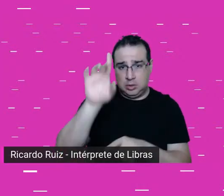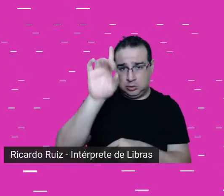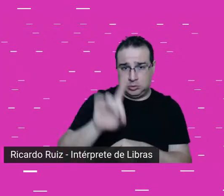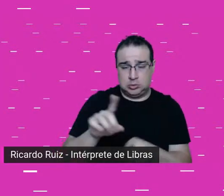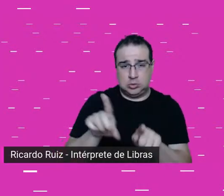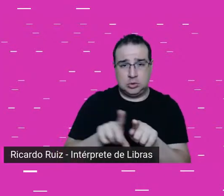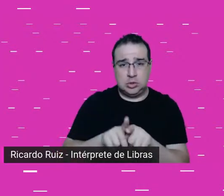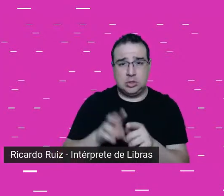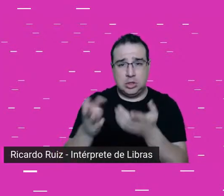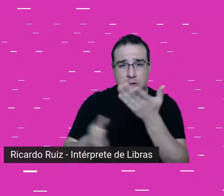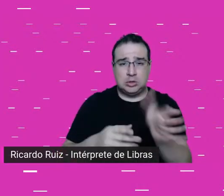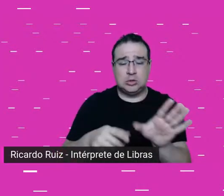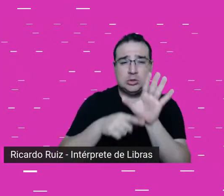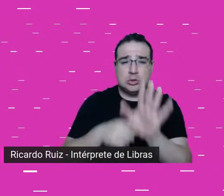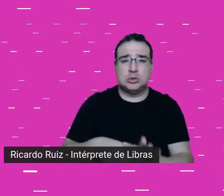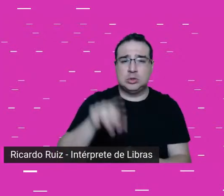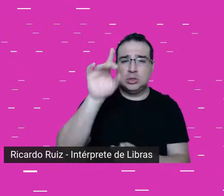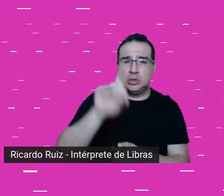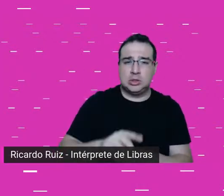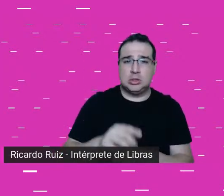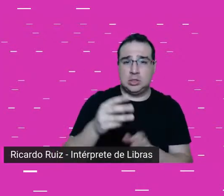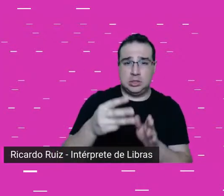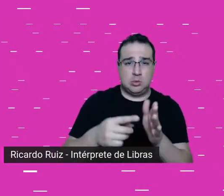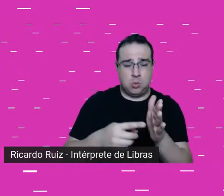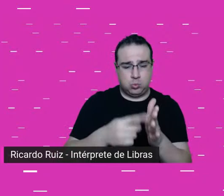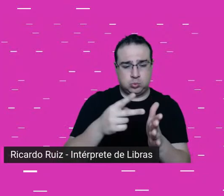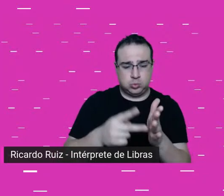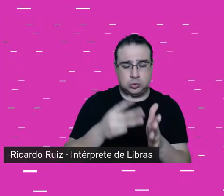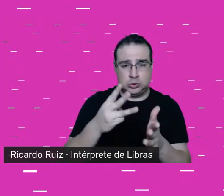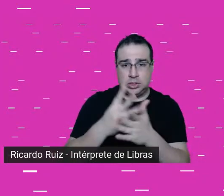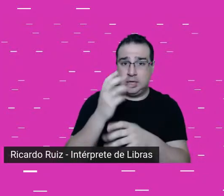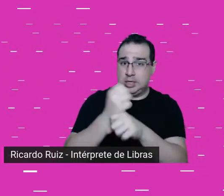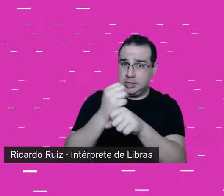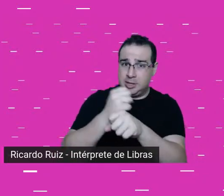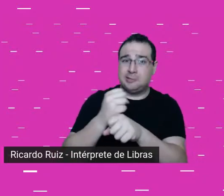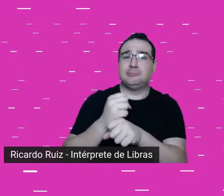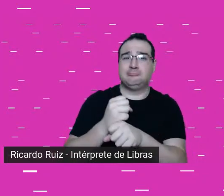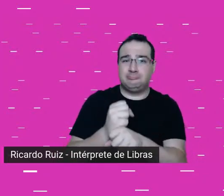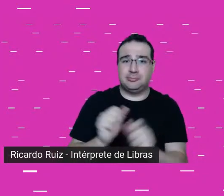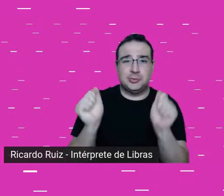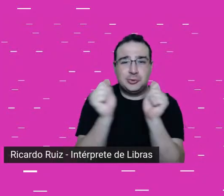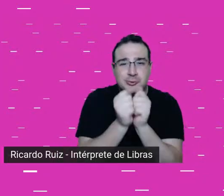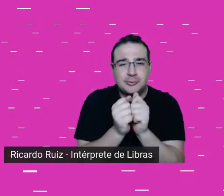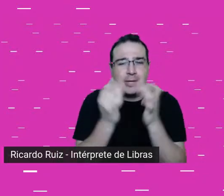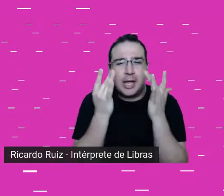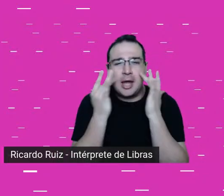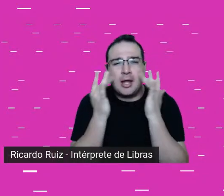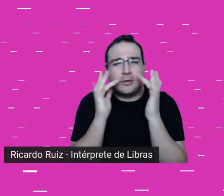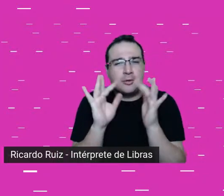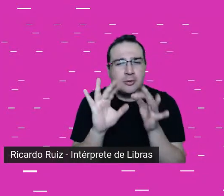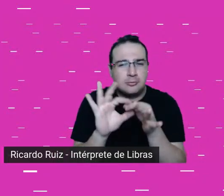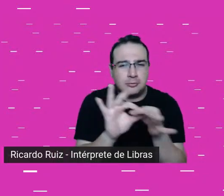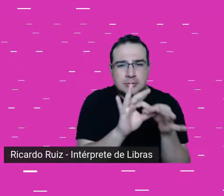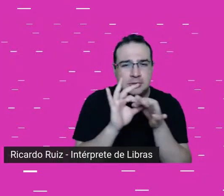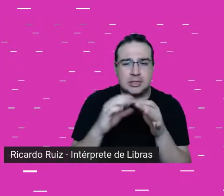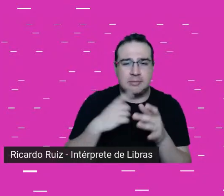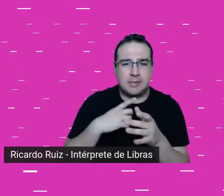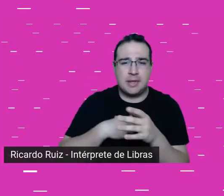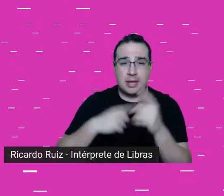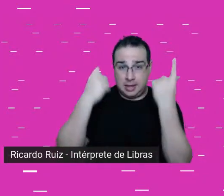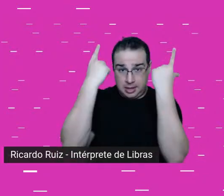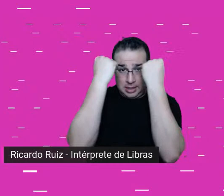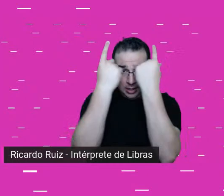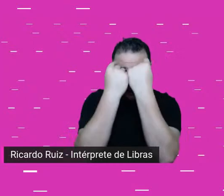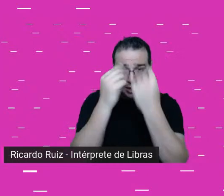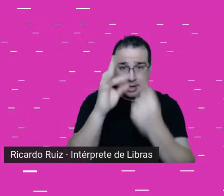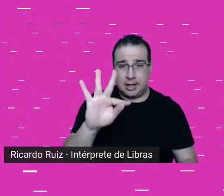Filho como assistente de direção por 3 anos. A ligação com as artes cênicas, principalmente com a tragédia grega, está presente